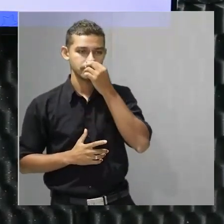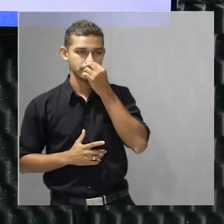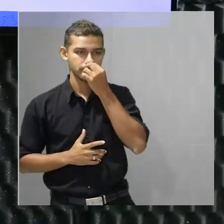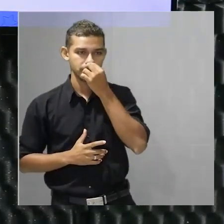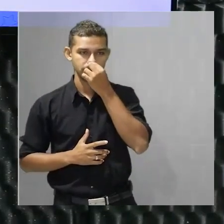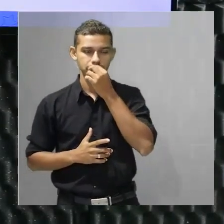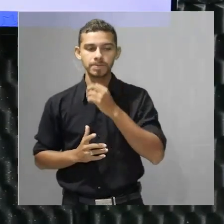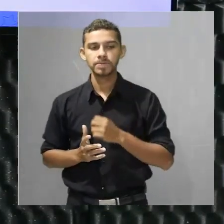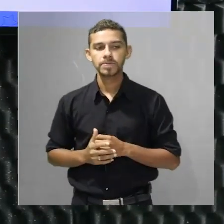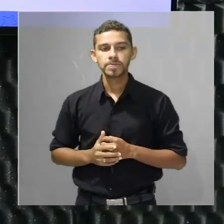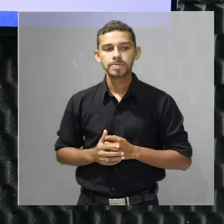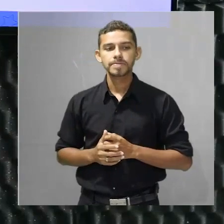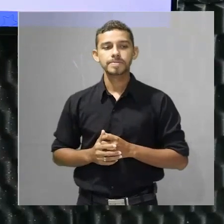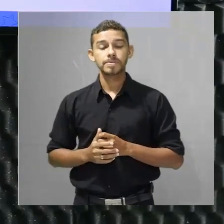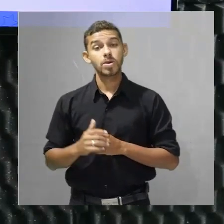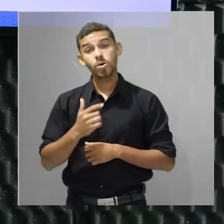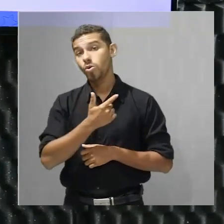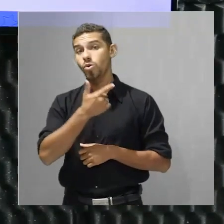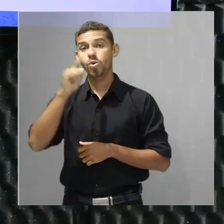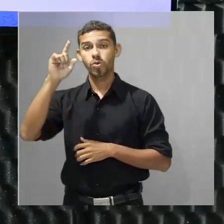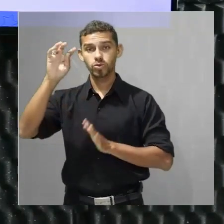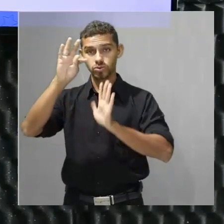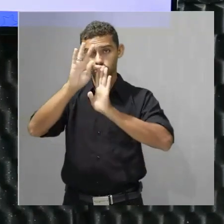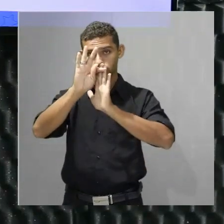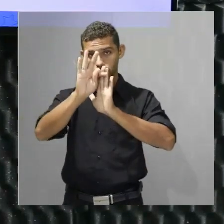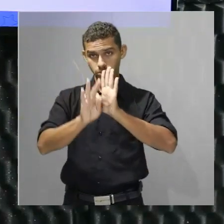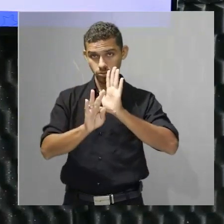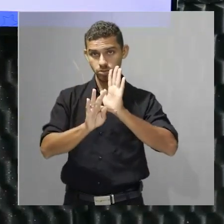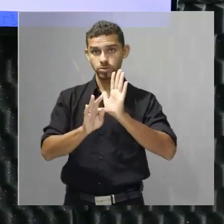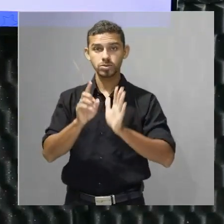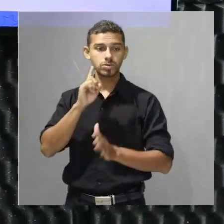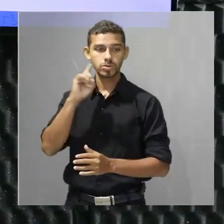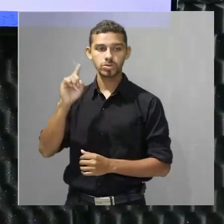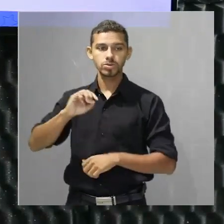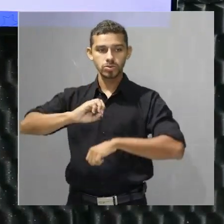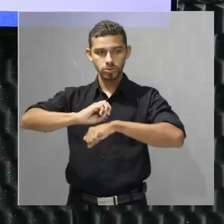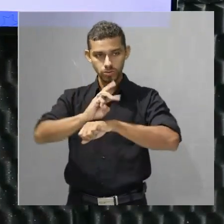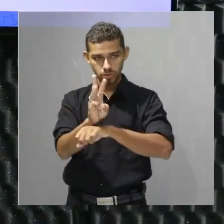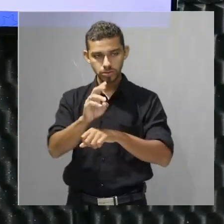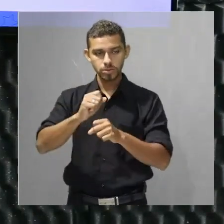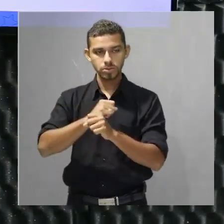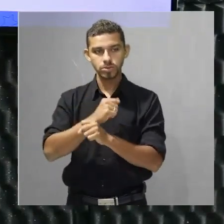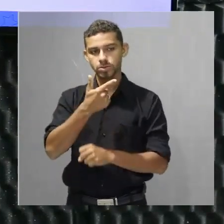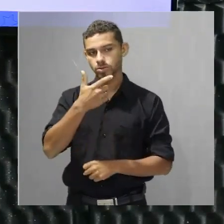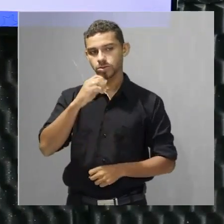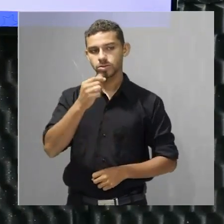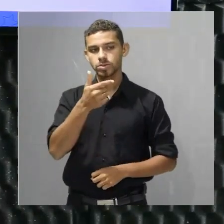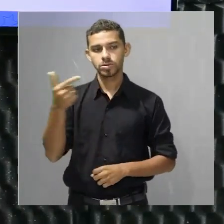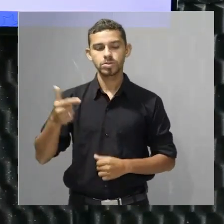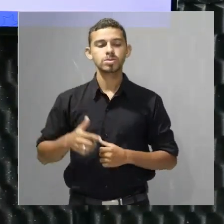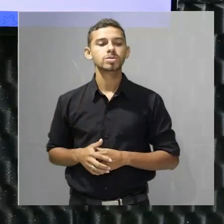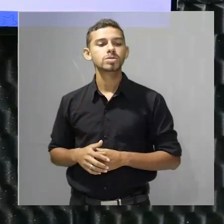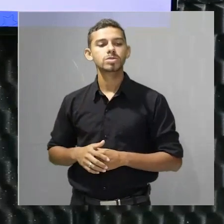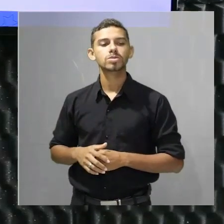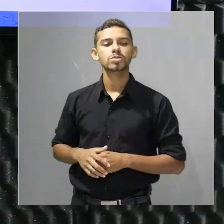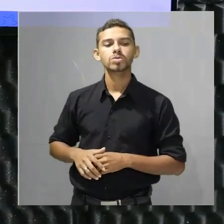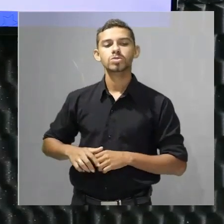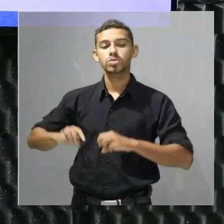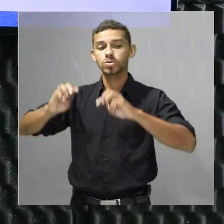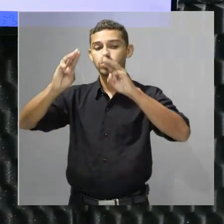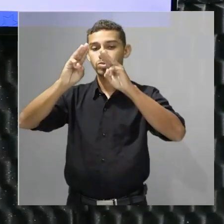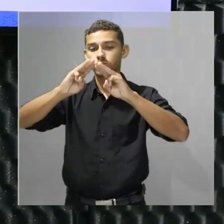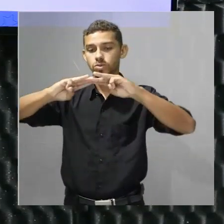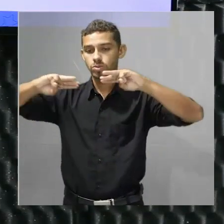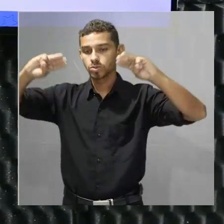outro texto também da UEMA né de 2022 Museu da pessoa uma plataforma digital